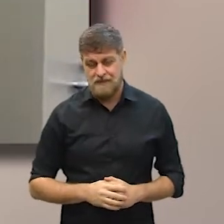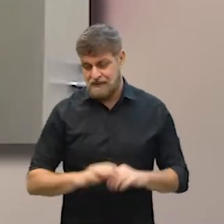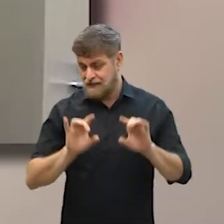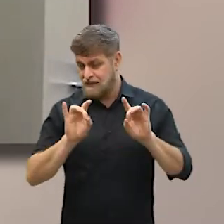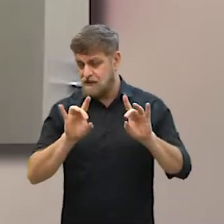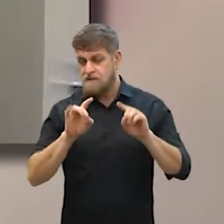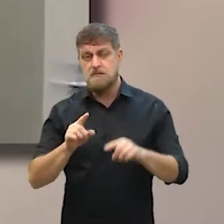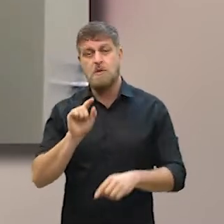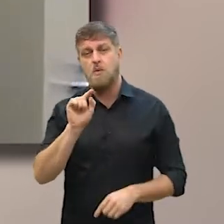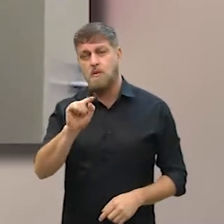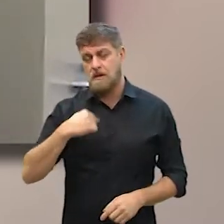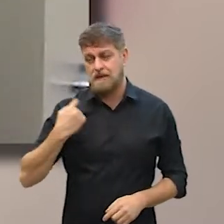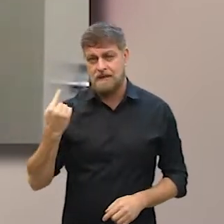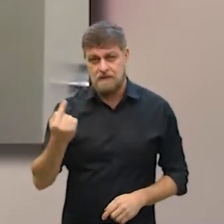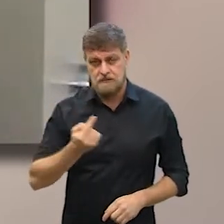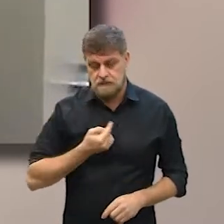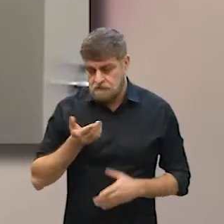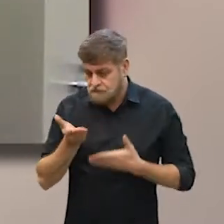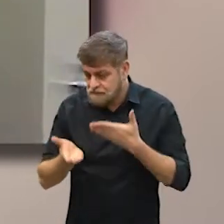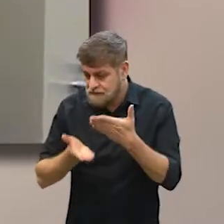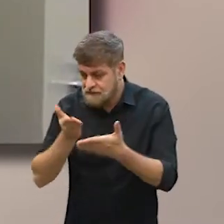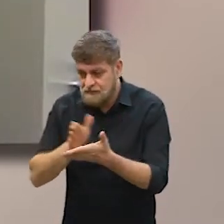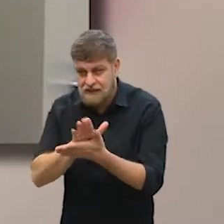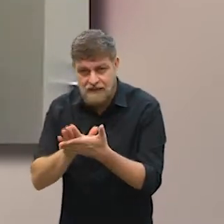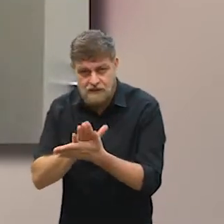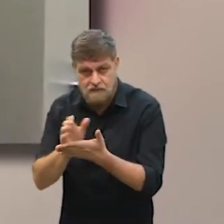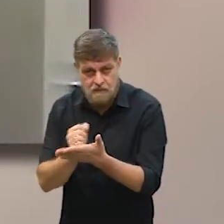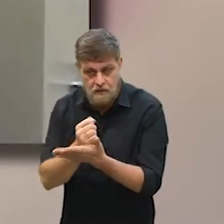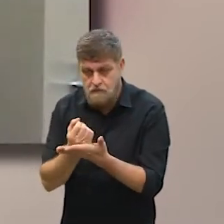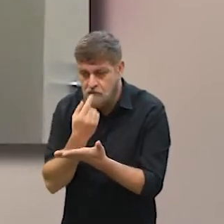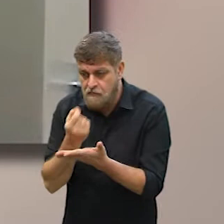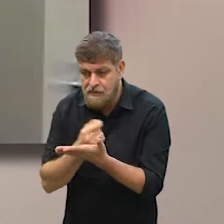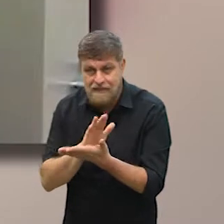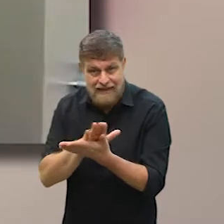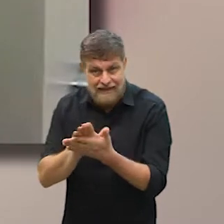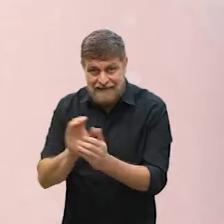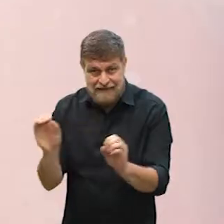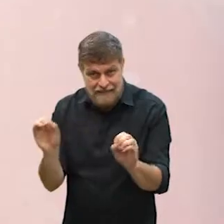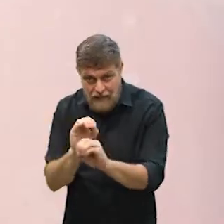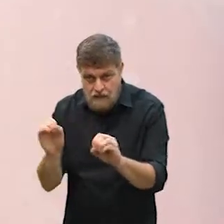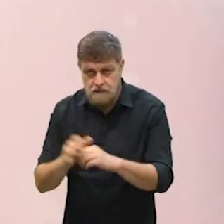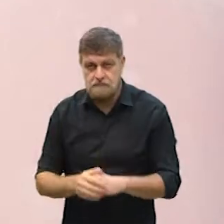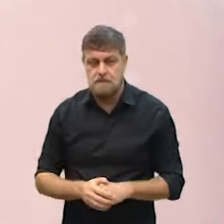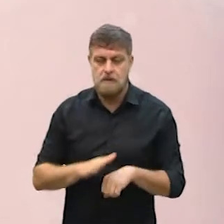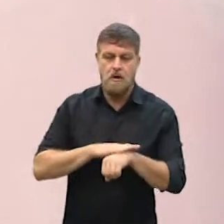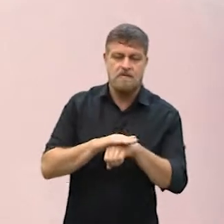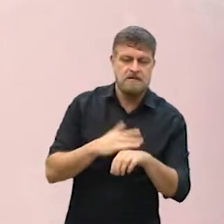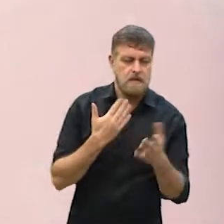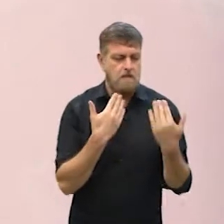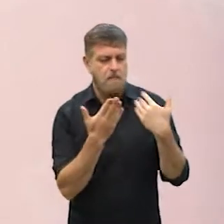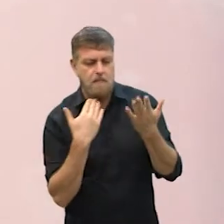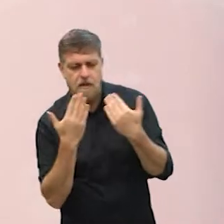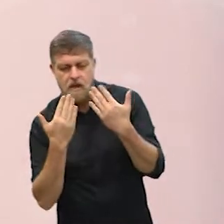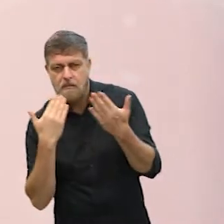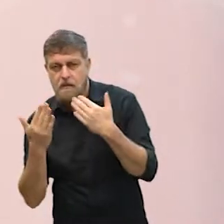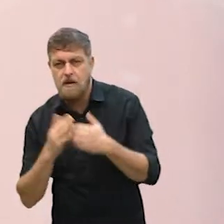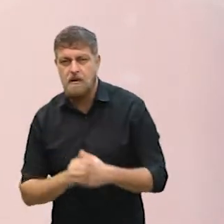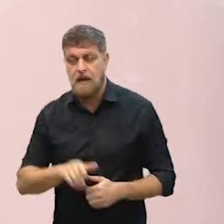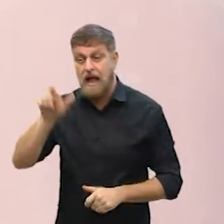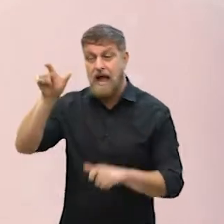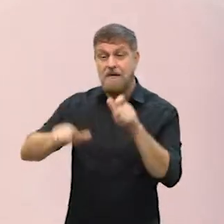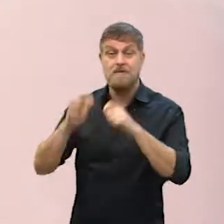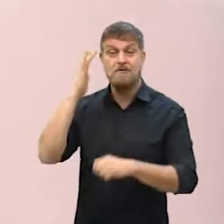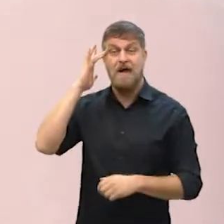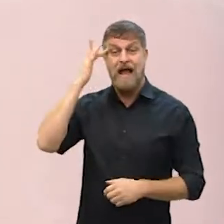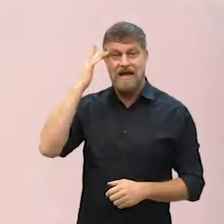especialmente fico a gente não fizer o tratamento instalar o tratamento no momento adequado conversando com muita gente fica batendo papo sobre